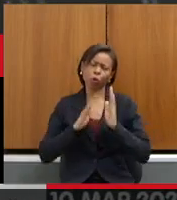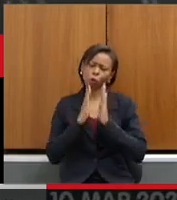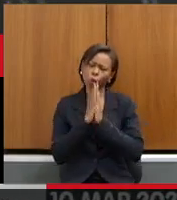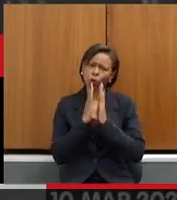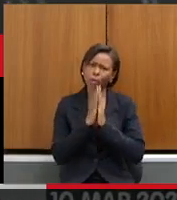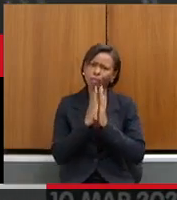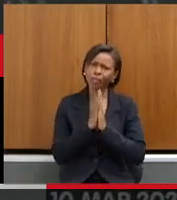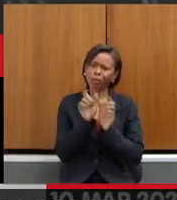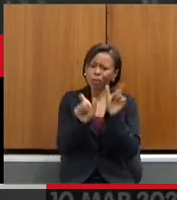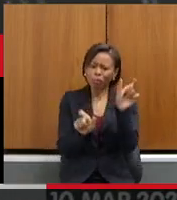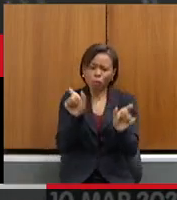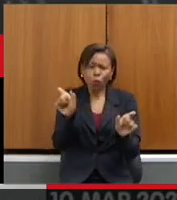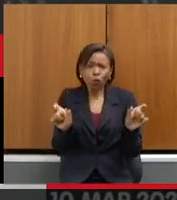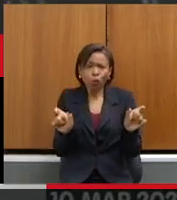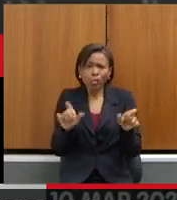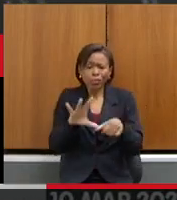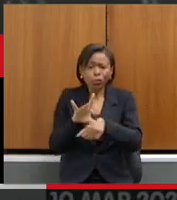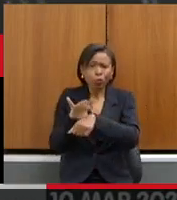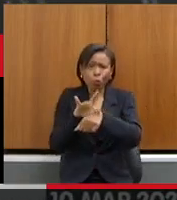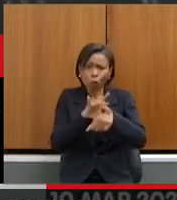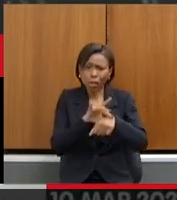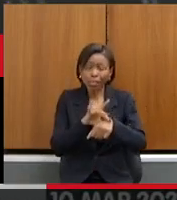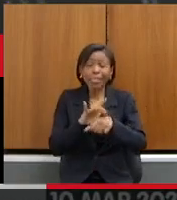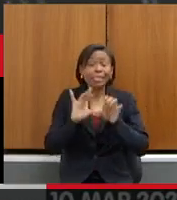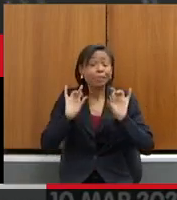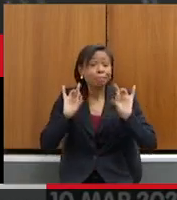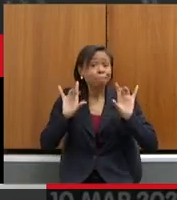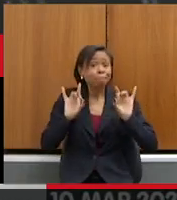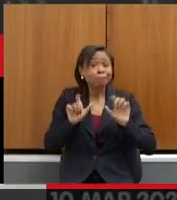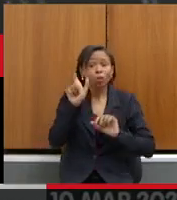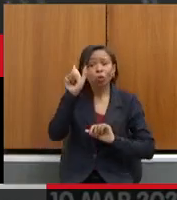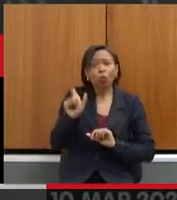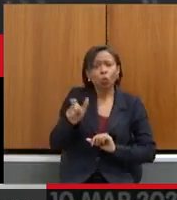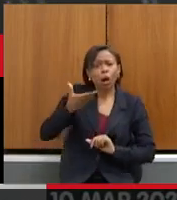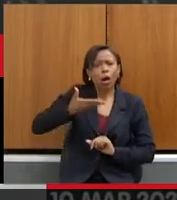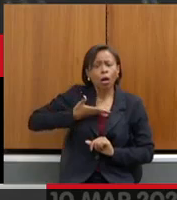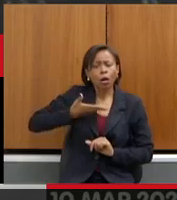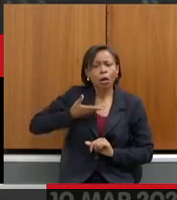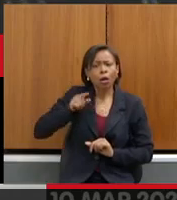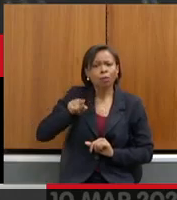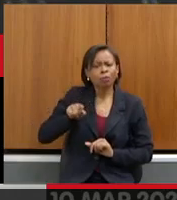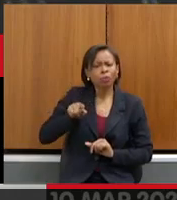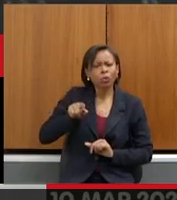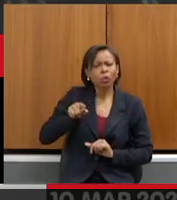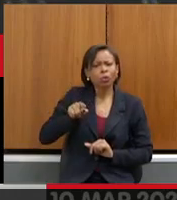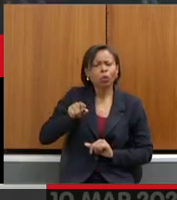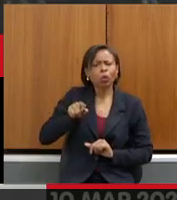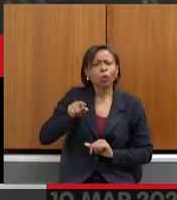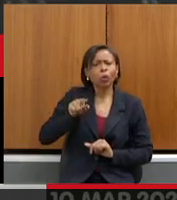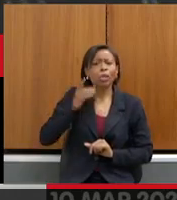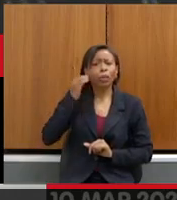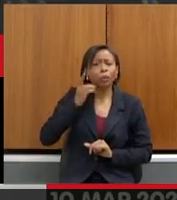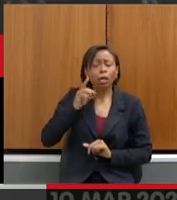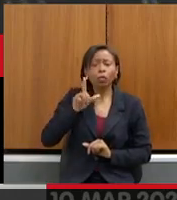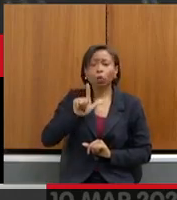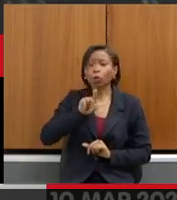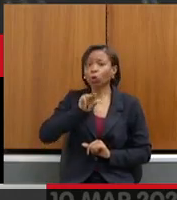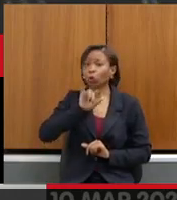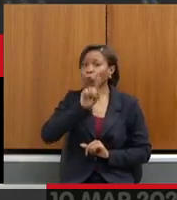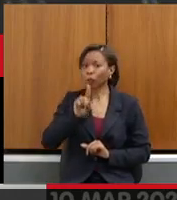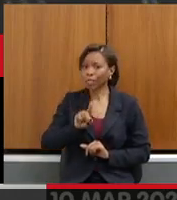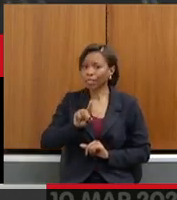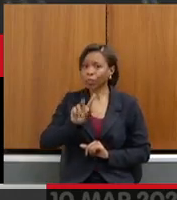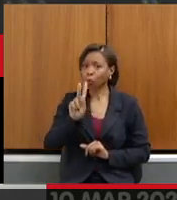saúde daqueles doentes e aqui de modo muito especial ao nosso colega amigo irmão Deputado Luiz Humberto Carneiro